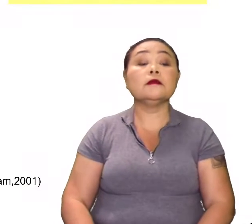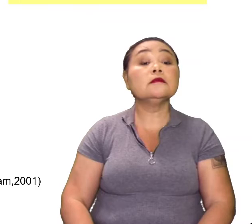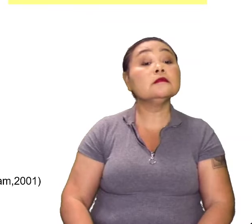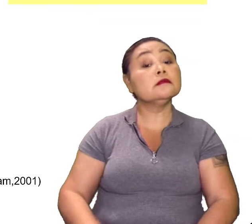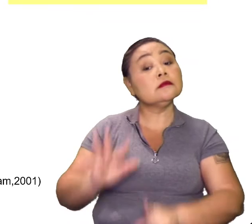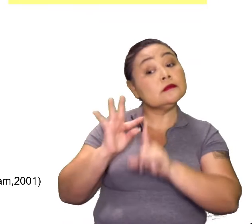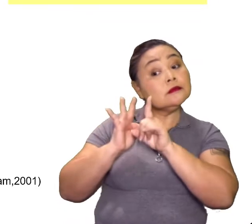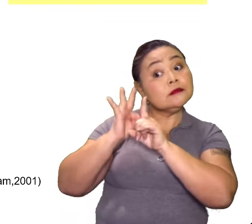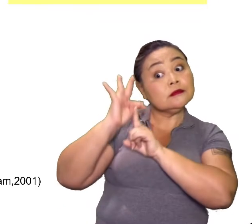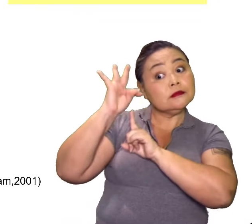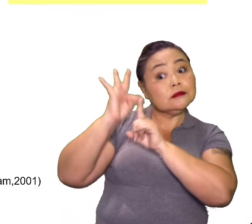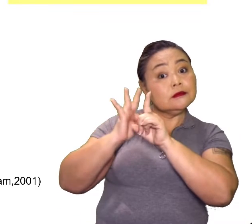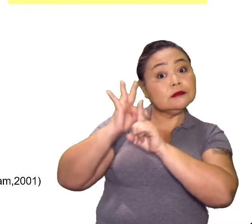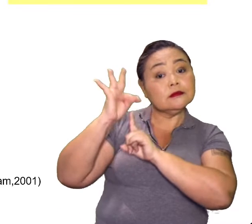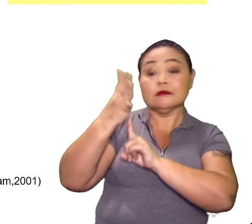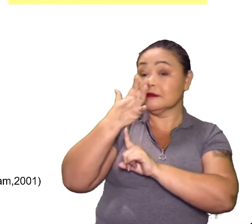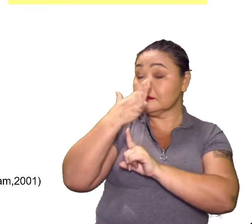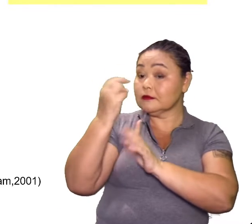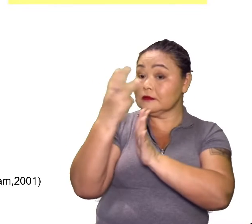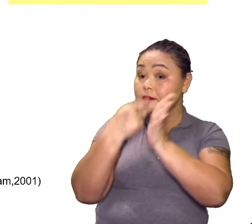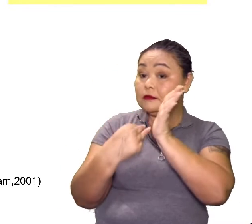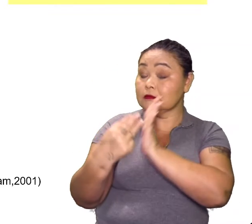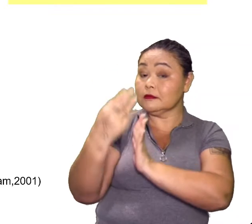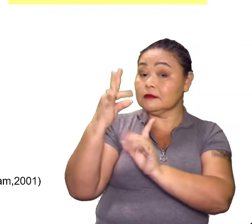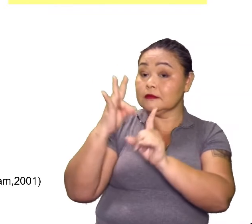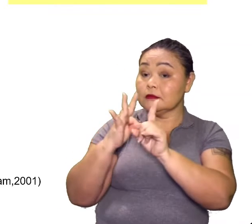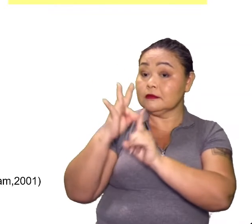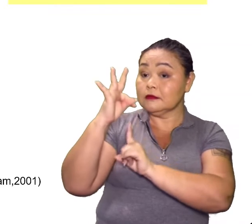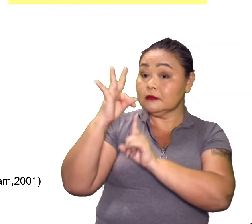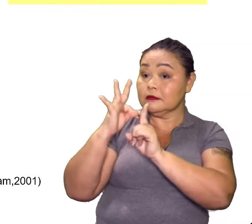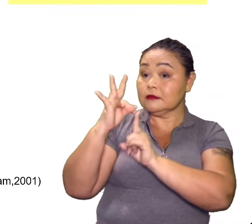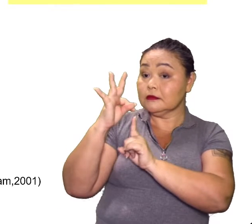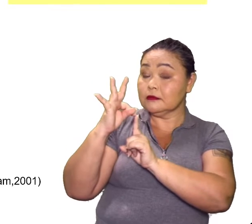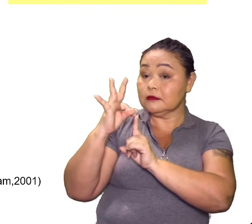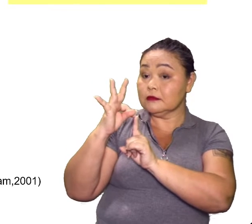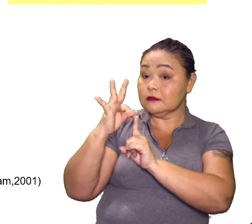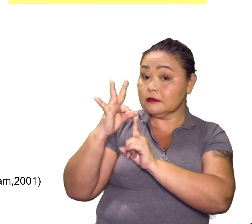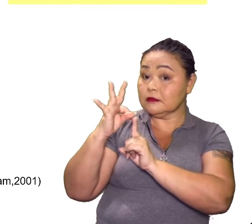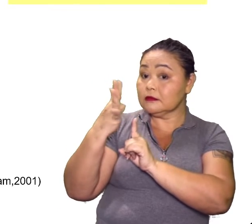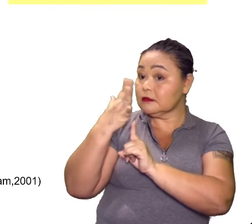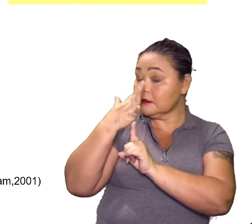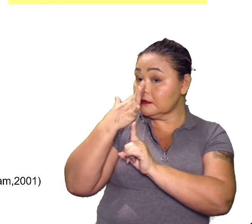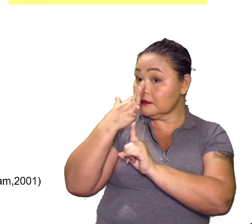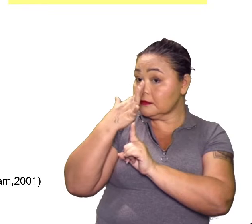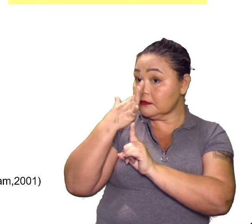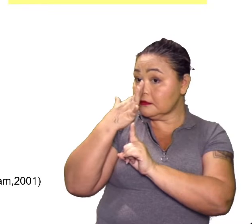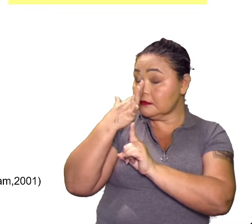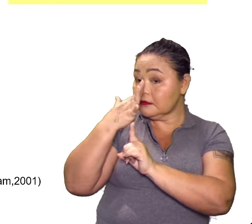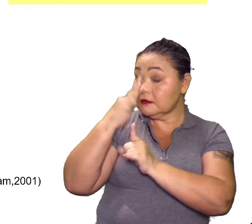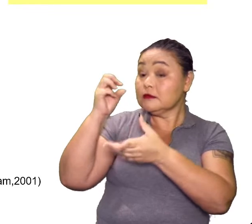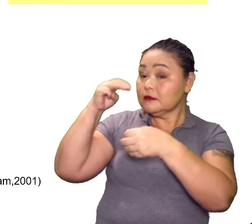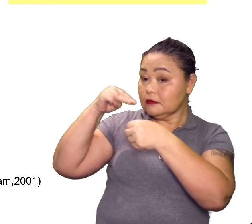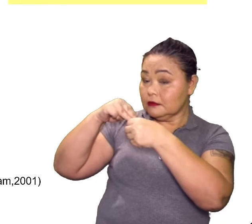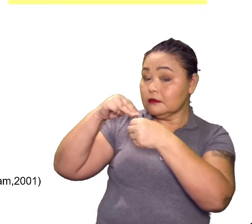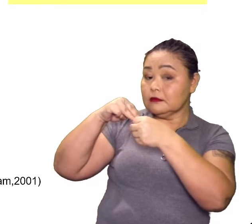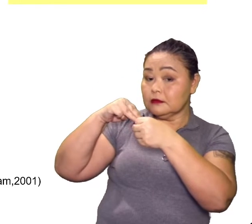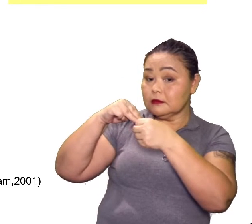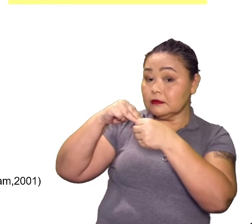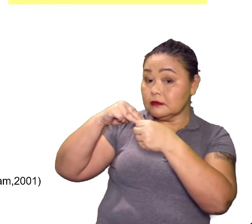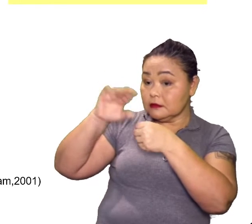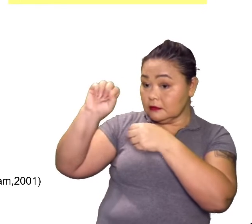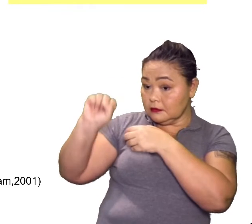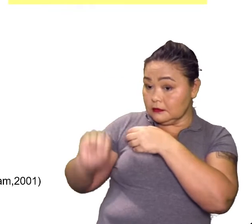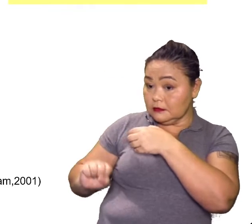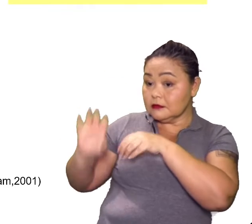semiúmido, e vocês observam aí no mapa a média de temperatura. Observe que os municípios que estão